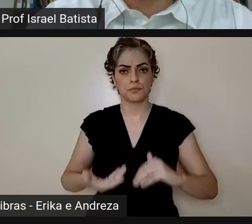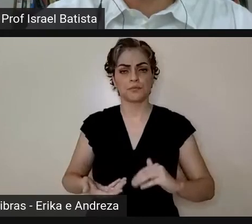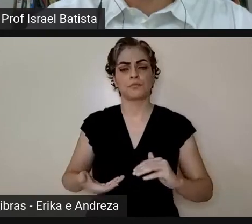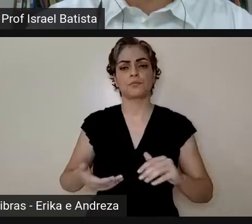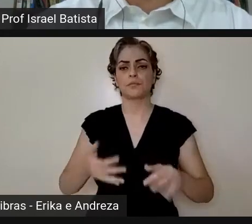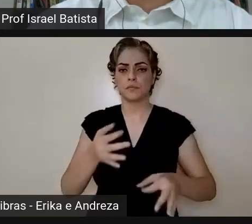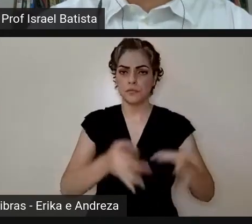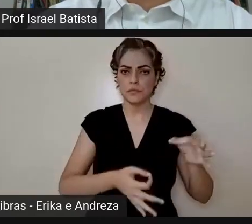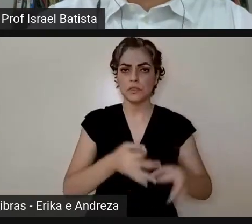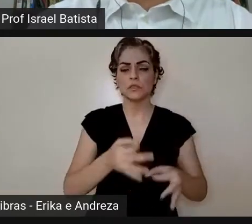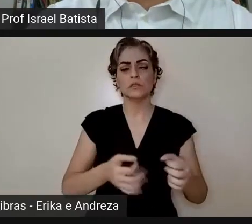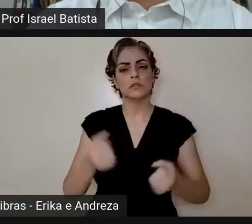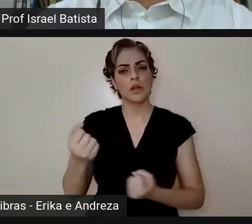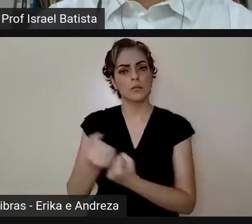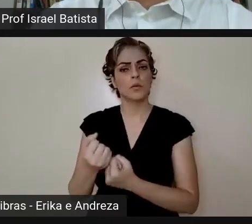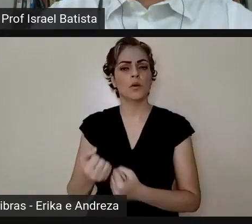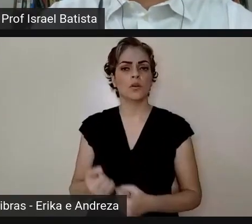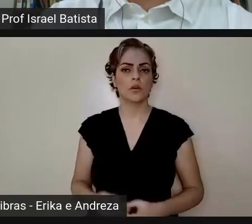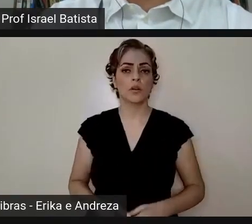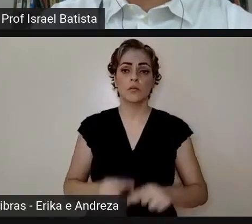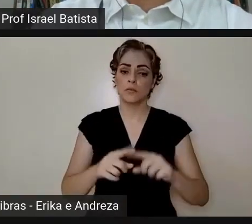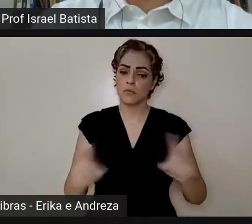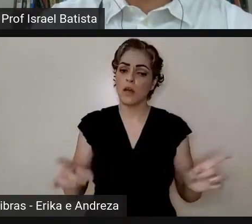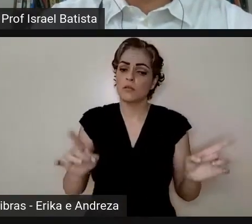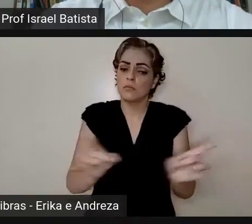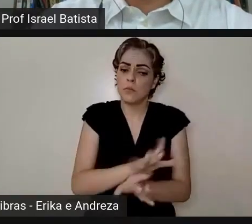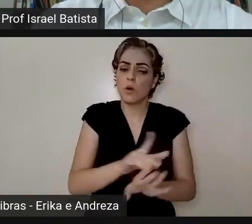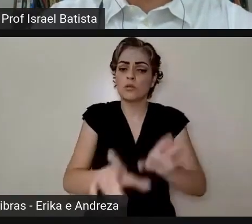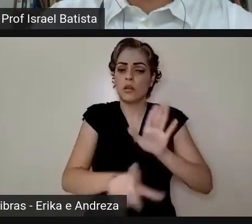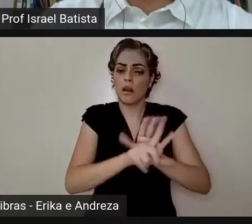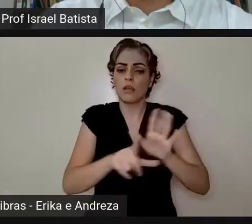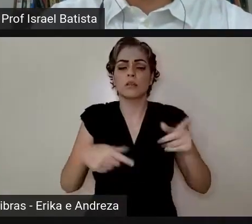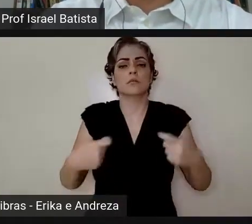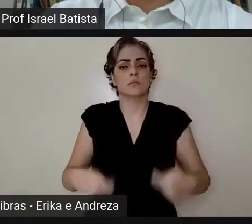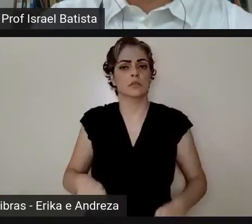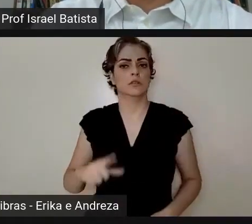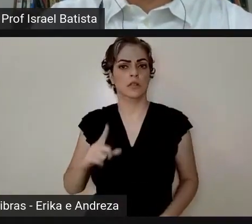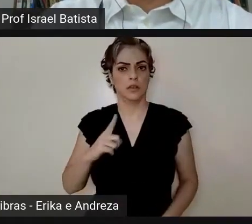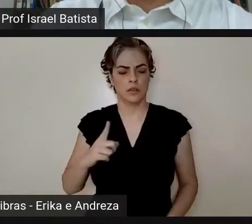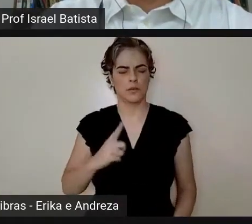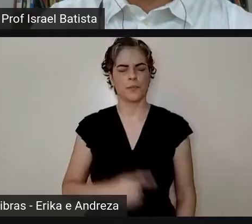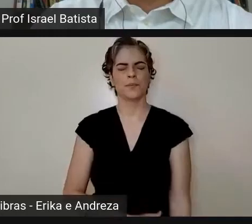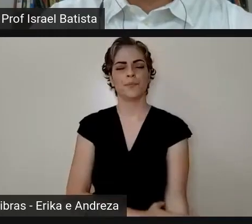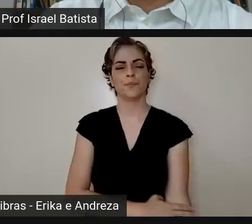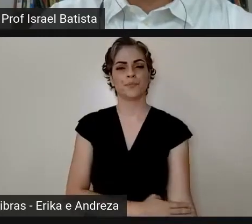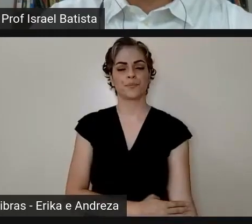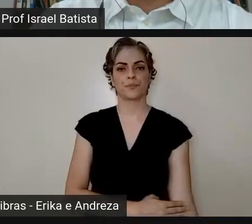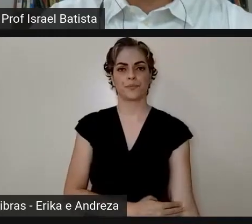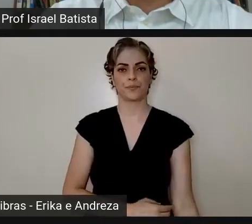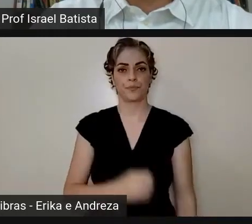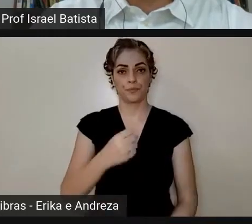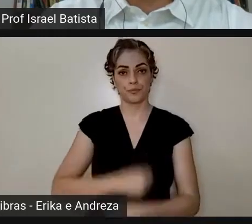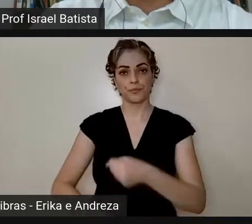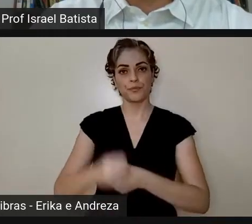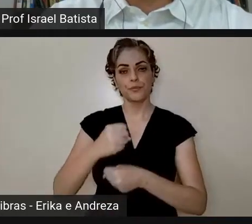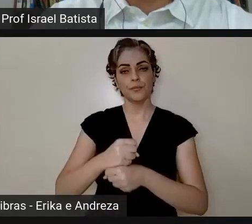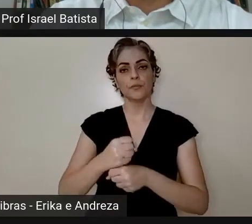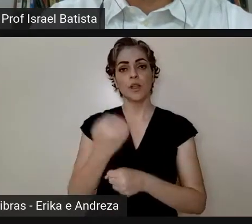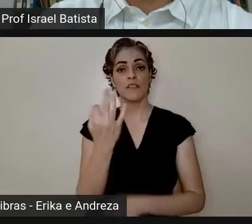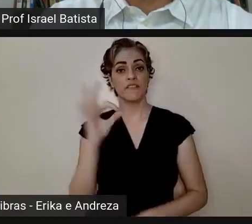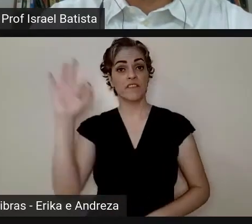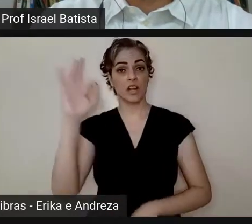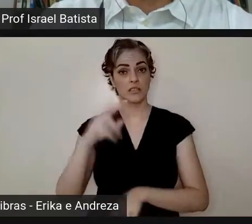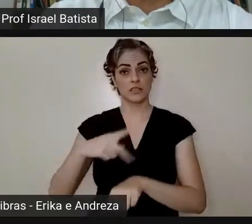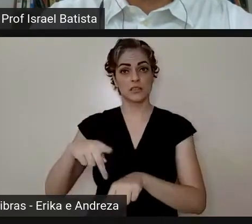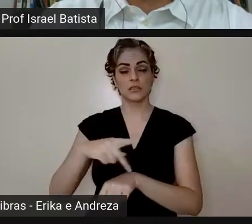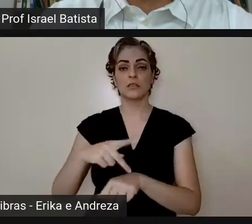mas a previsão legal precisa existir. Né? No ano passado, a França aprovou sua reforma administrativa, onde